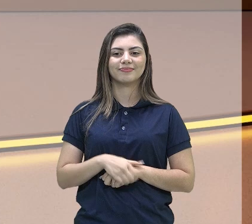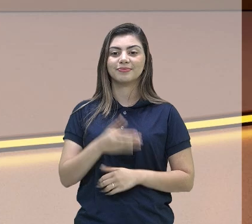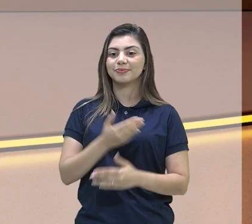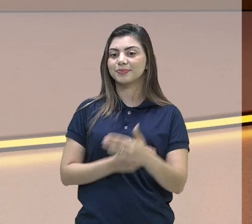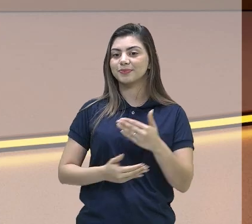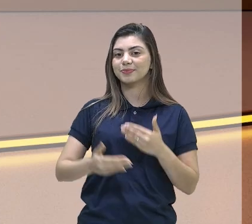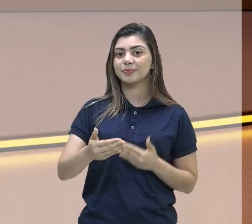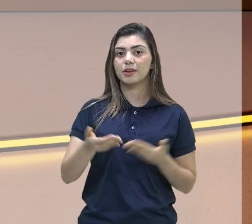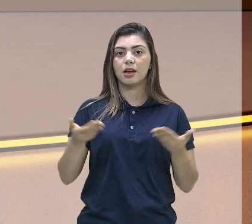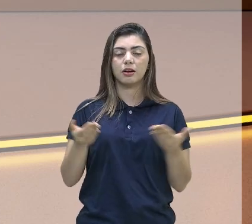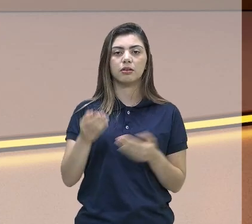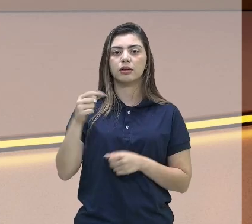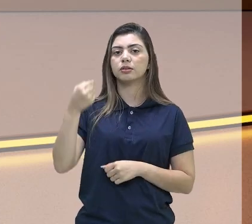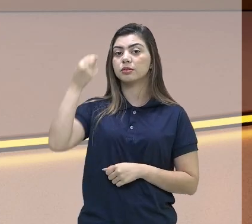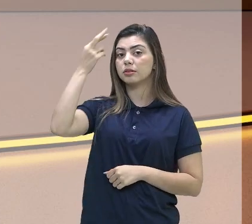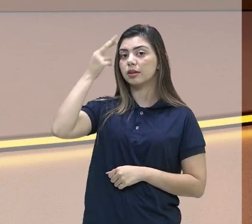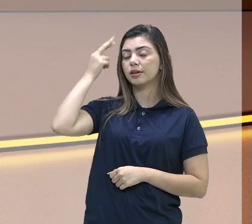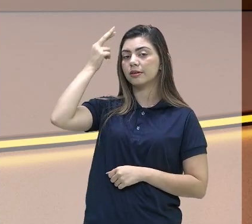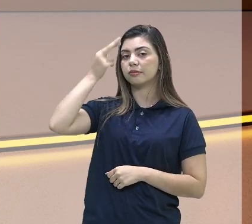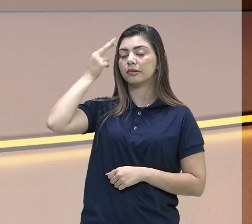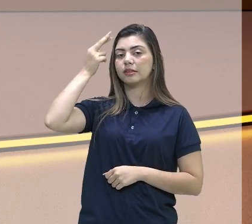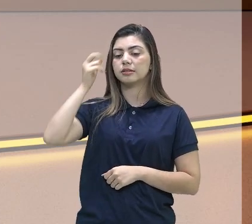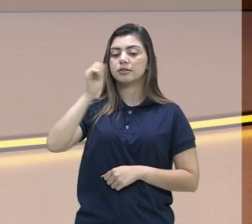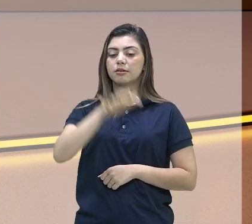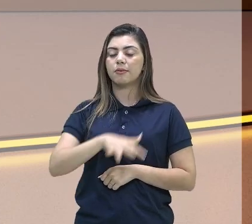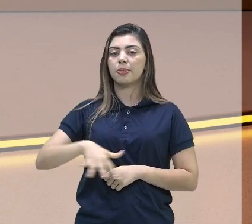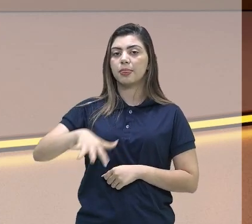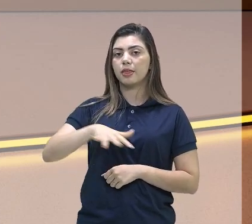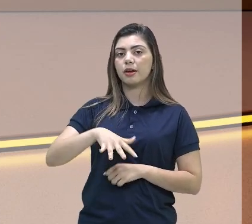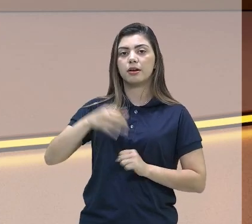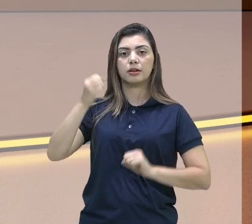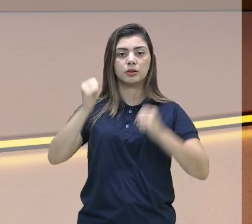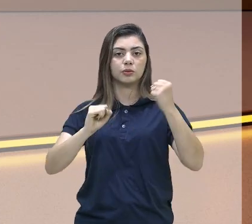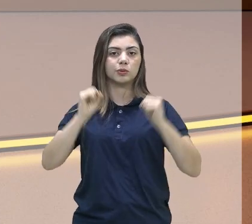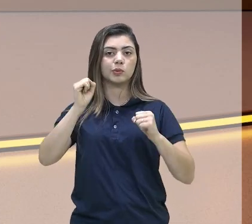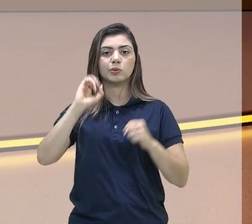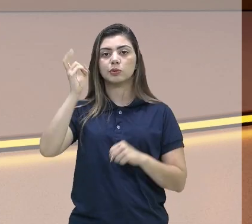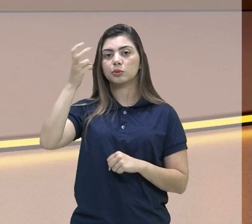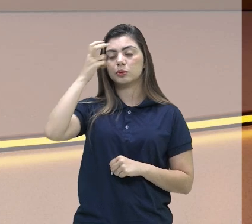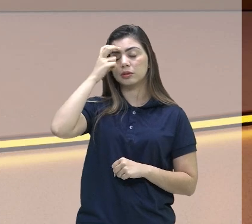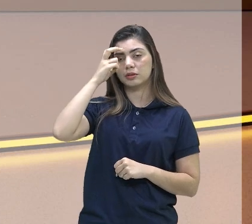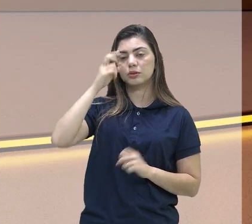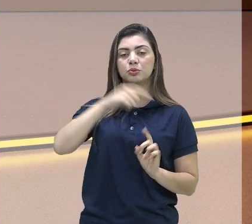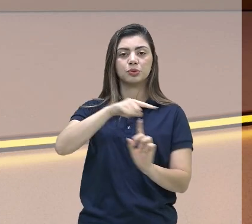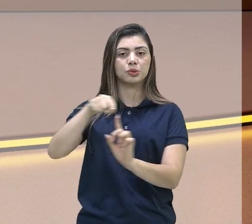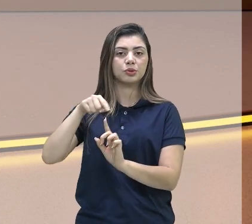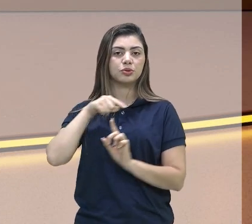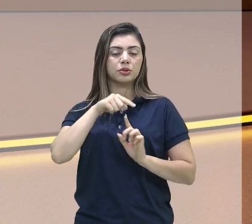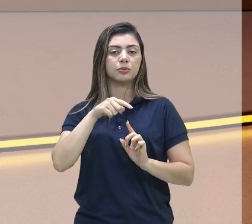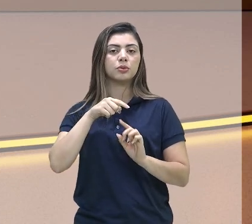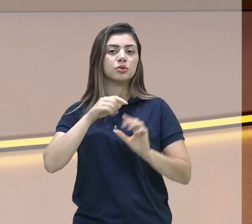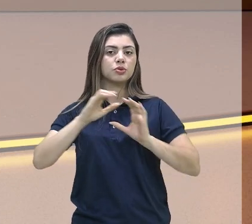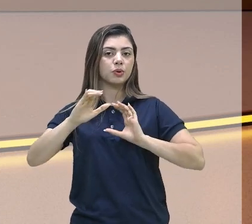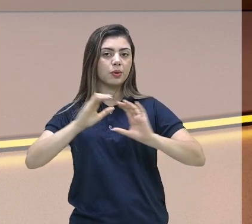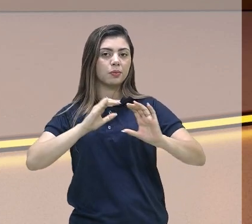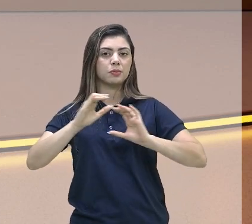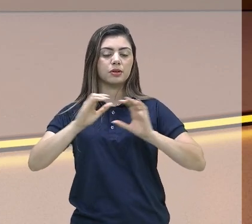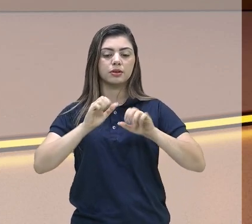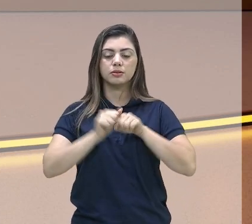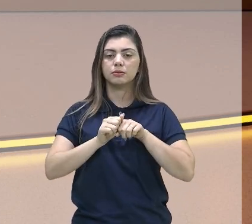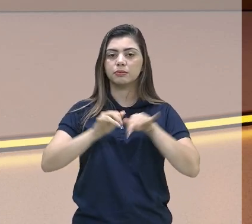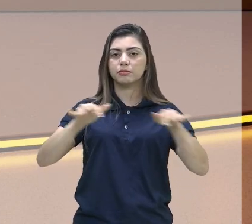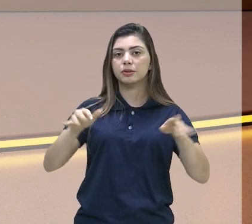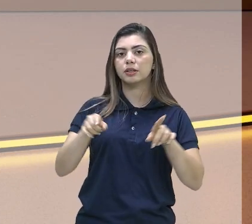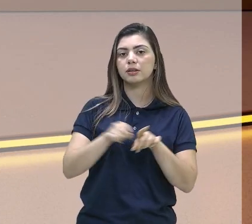Continuando essa reflexão sobre a indústria cultural, os meios de comunicação de massa e as